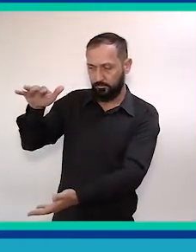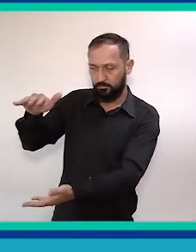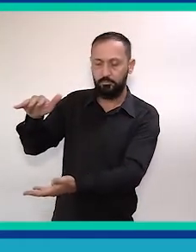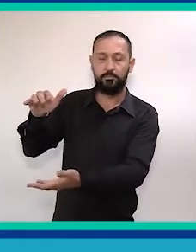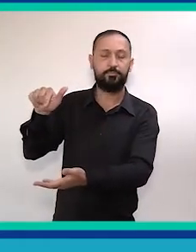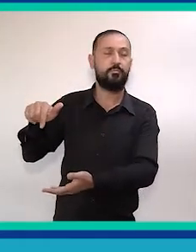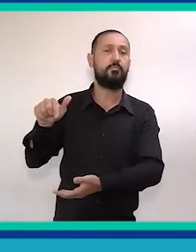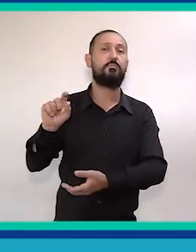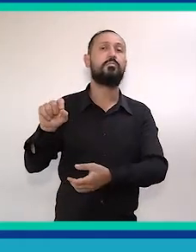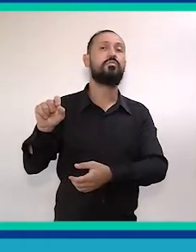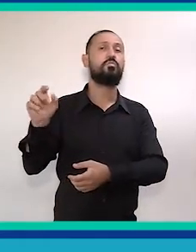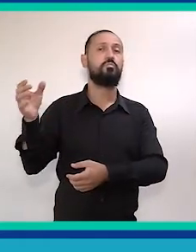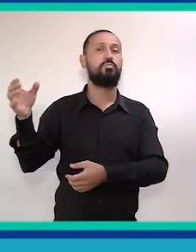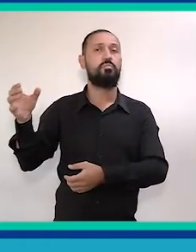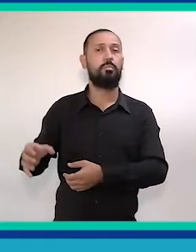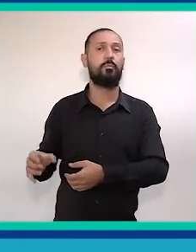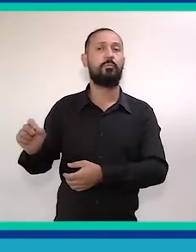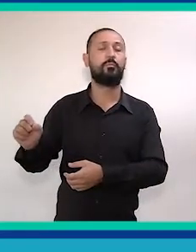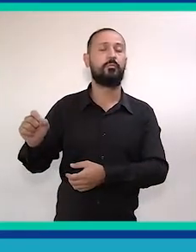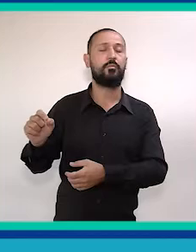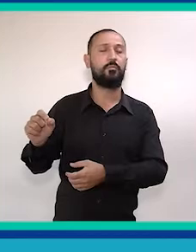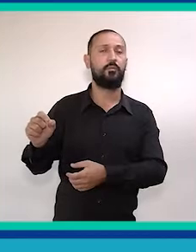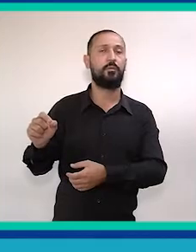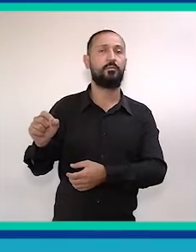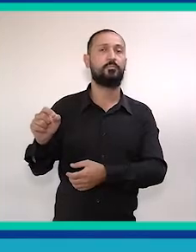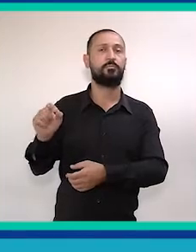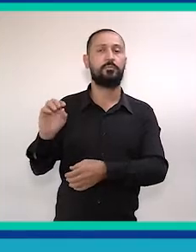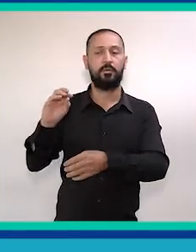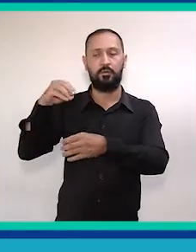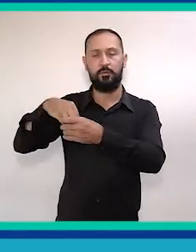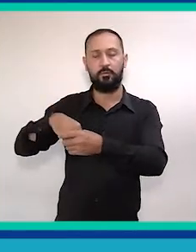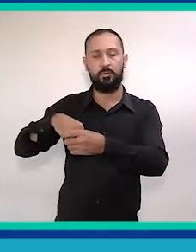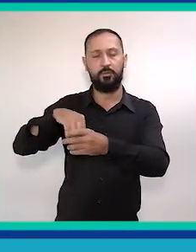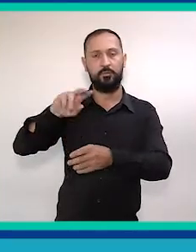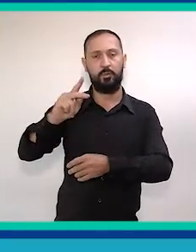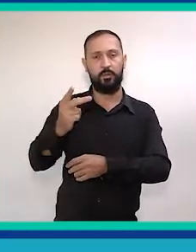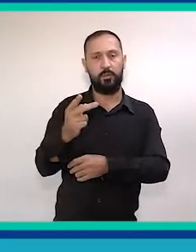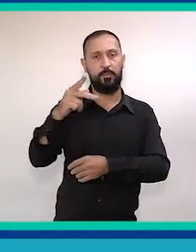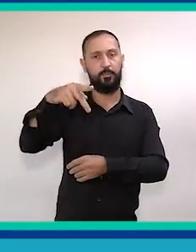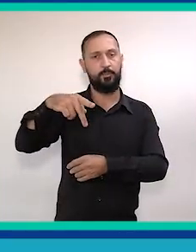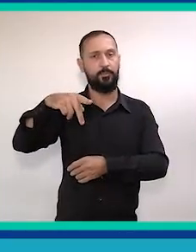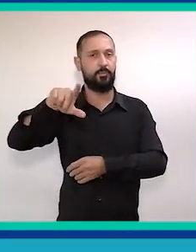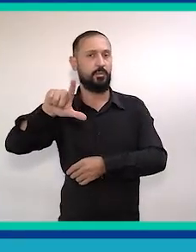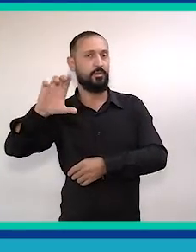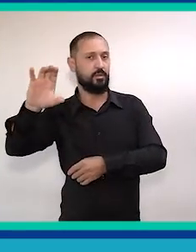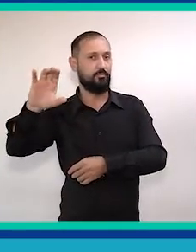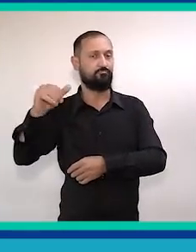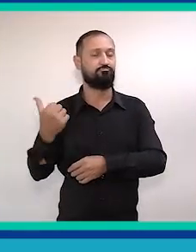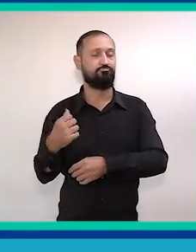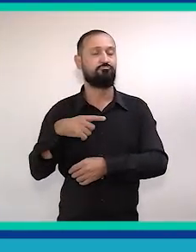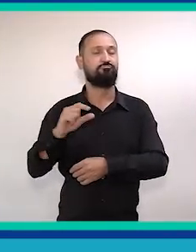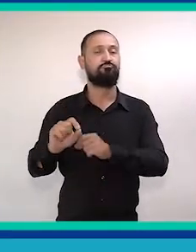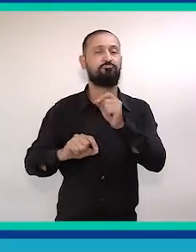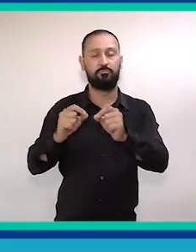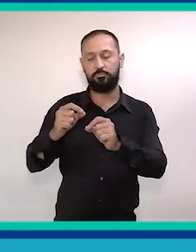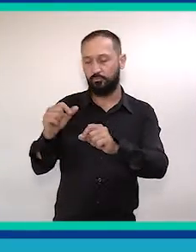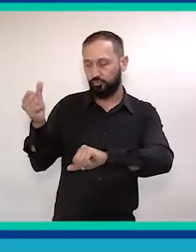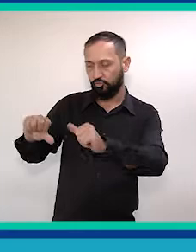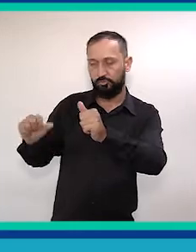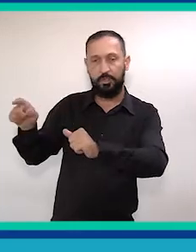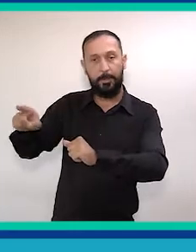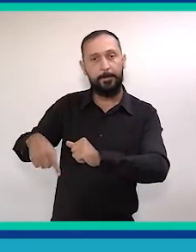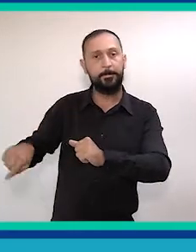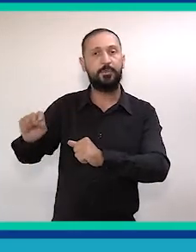a coluna agora há pouco, é aqui que fica a minha coluna dentro do HPLC. Então, a